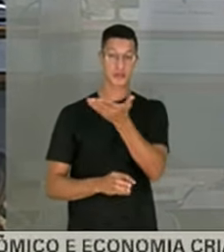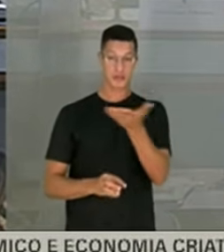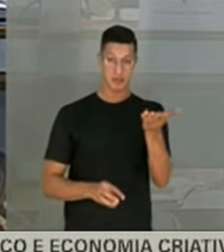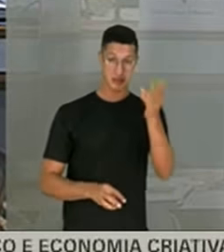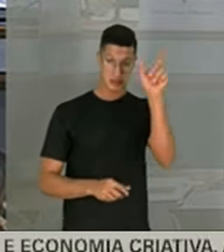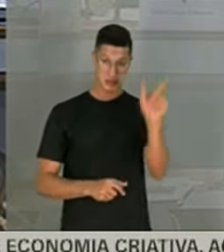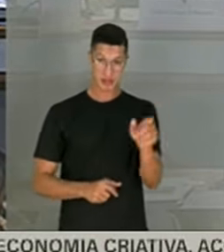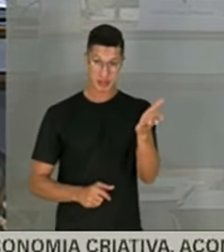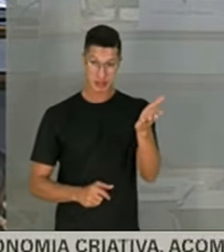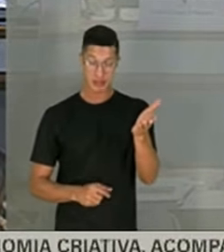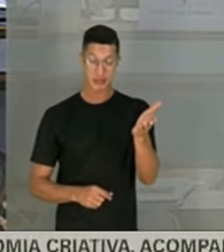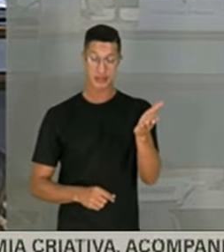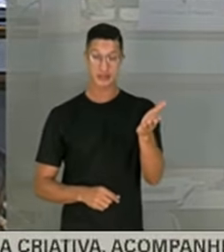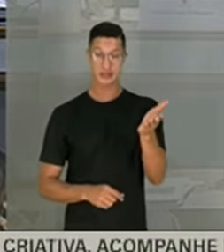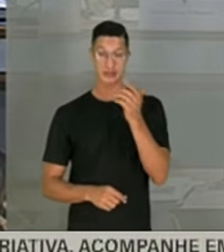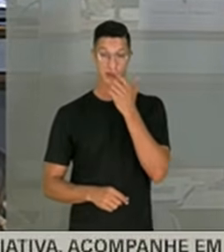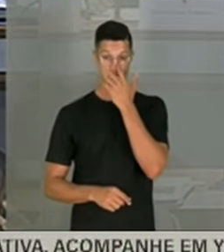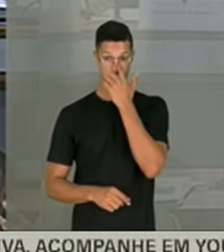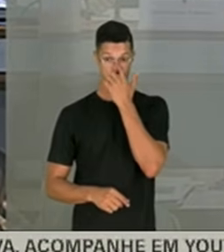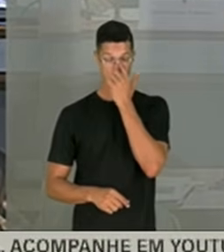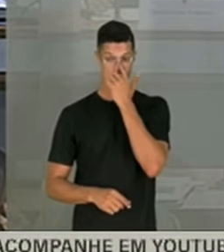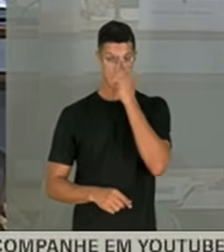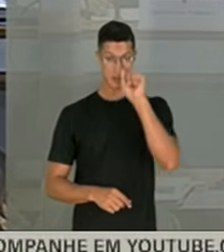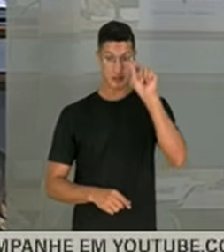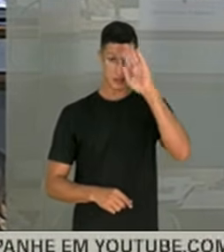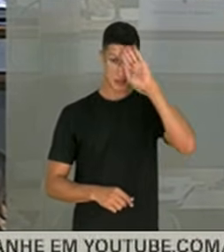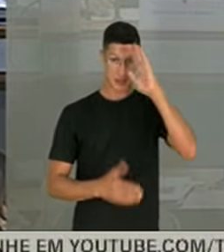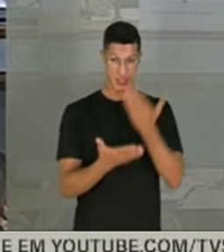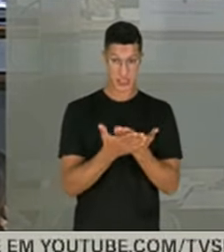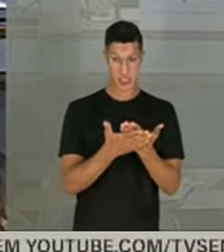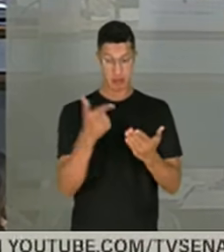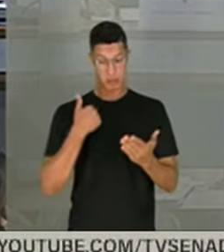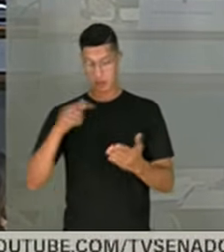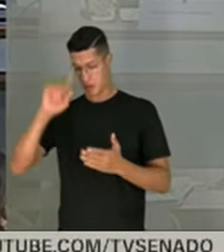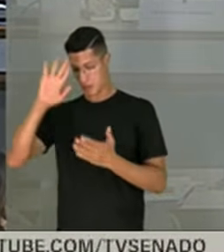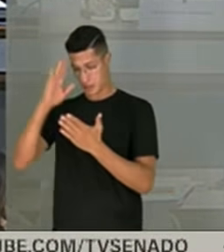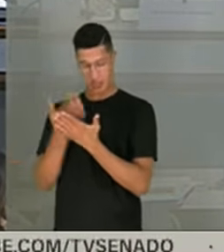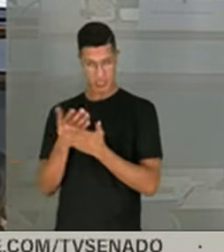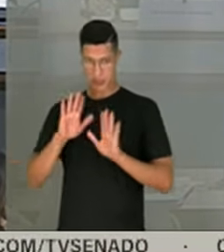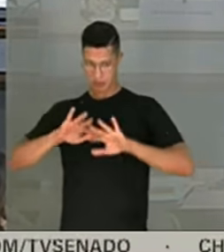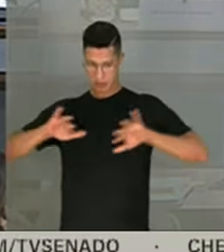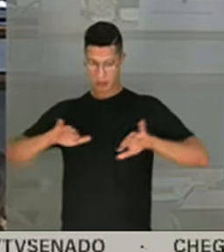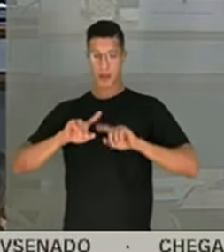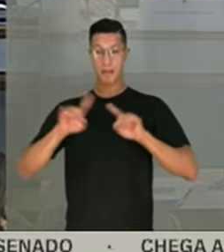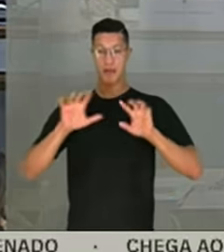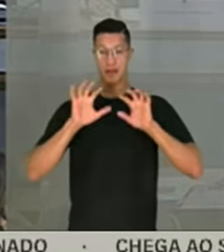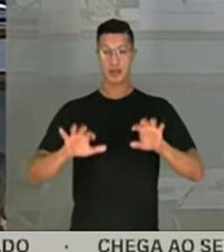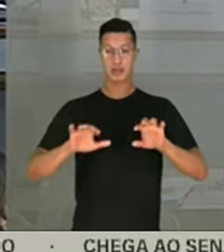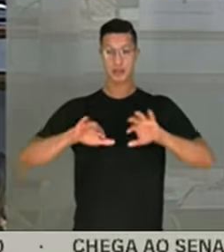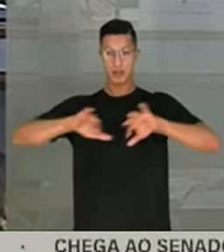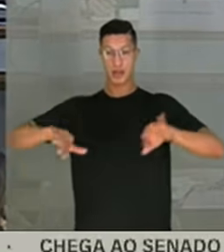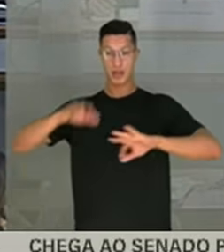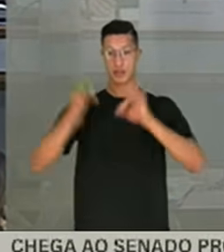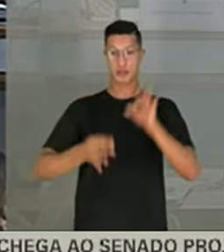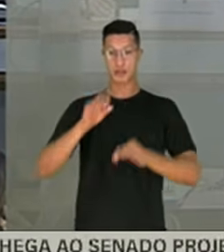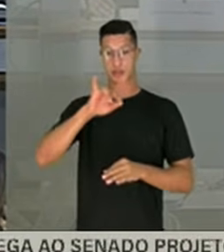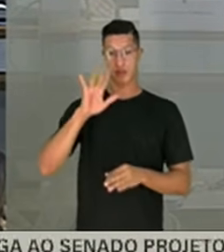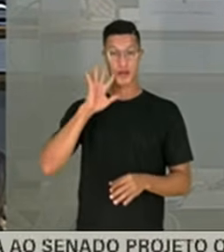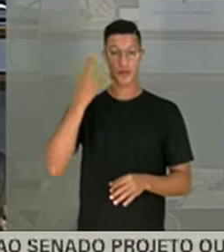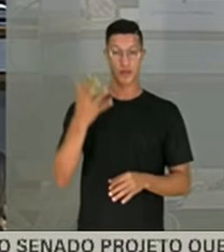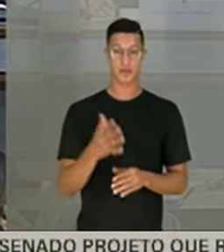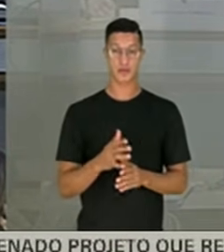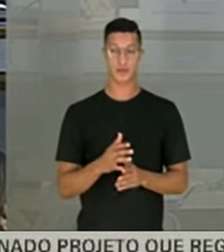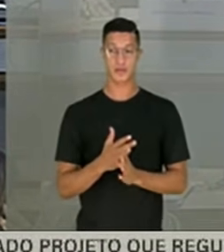Vossa Senhoria, que acredita naquilo que eu não acredito, mas isso aí é um caso que a justiça vai